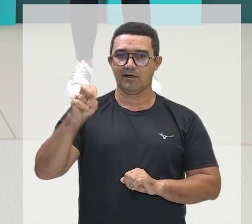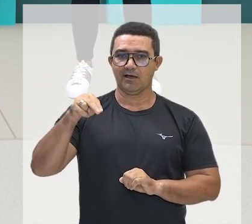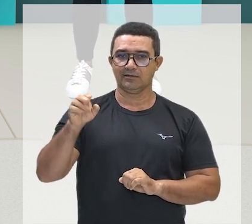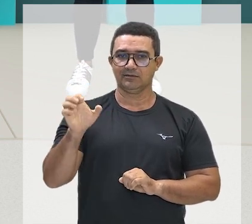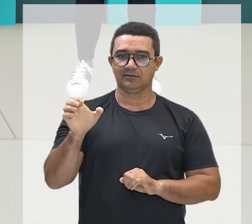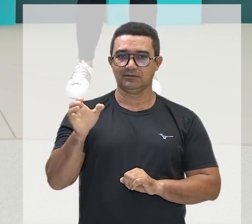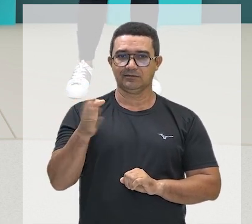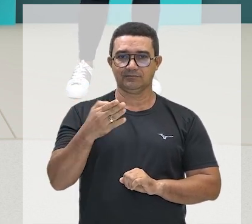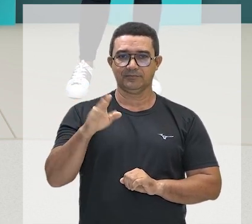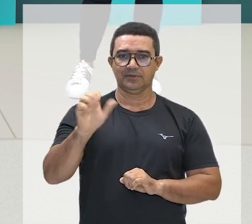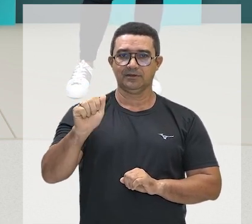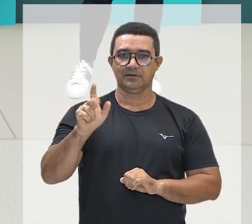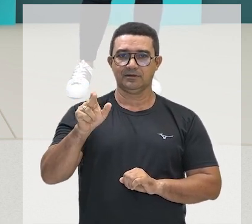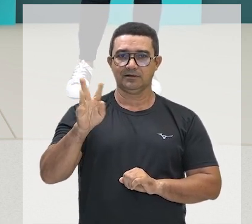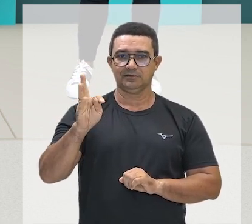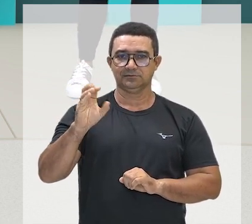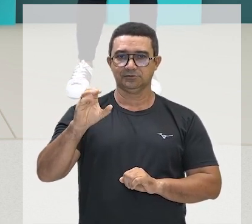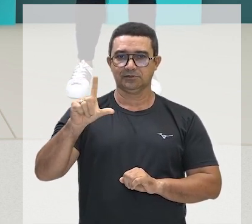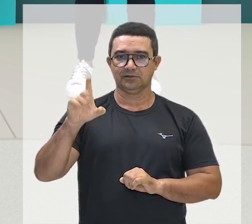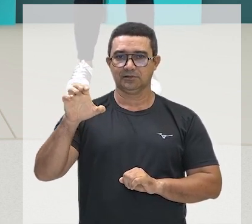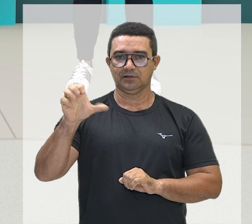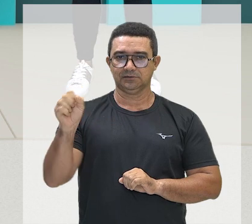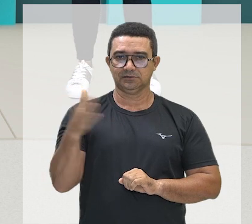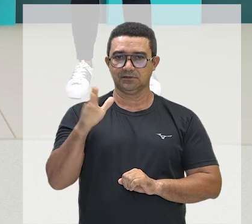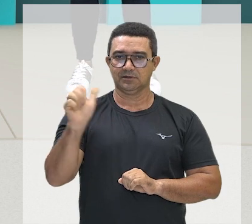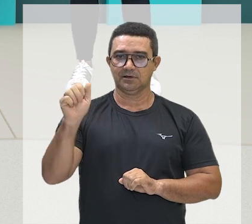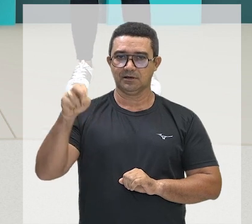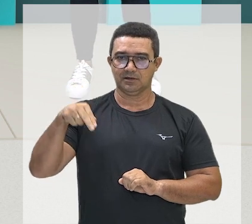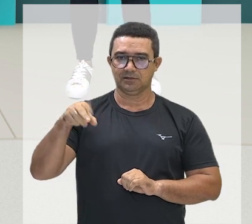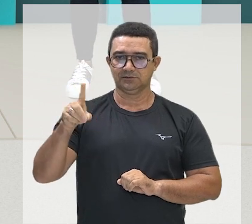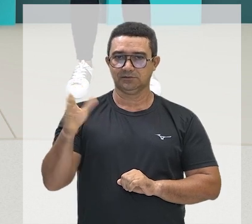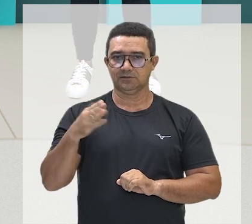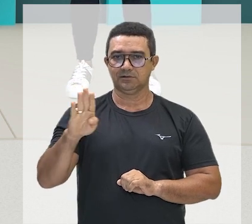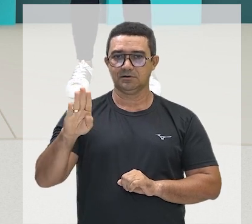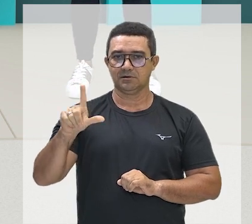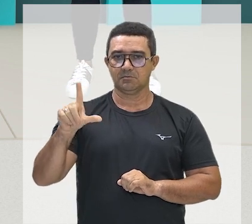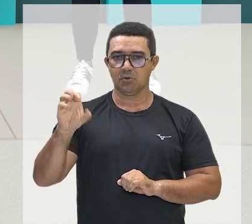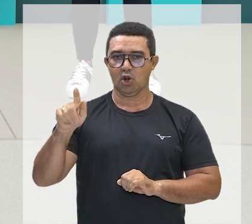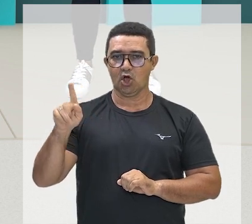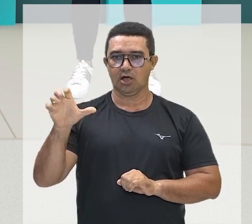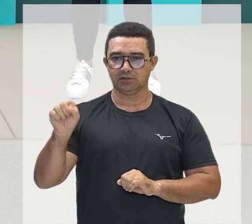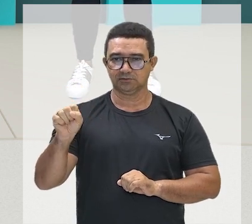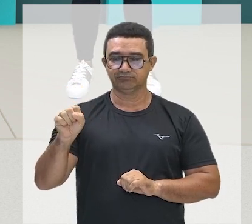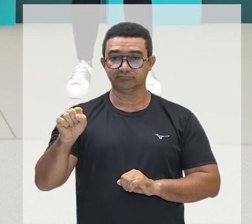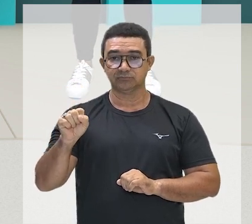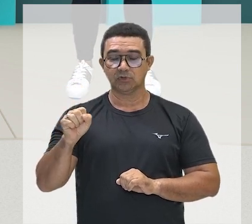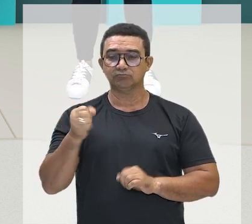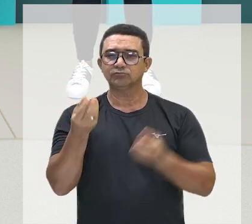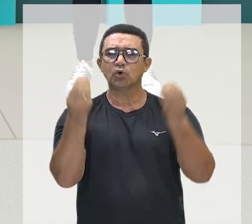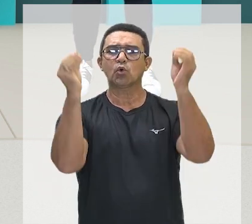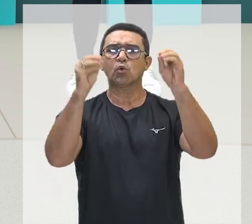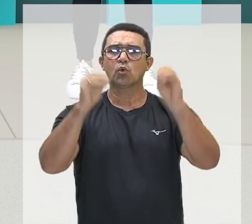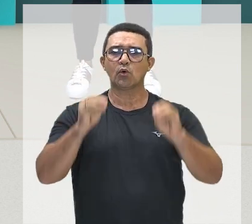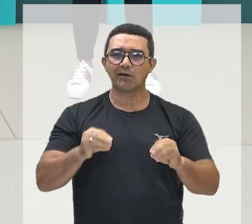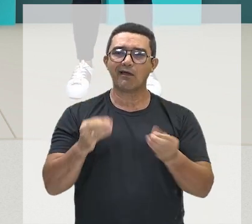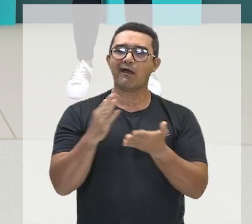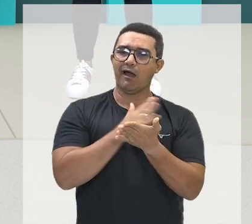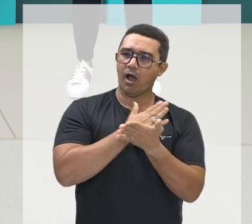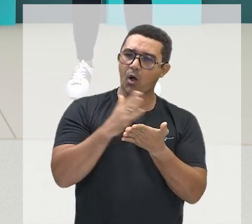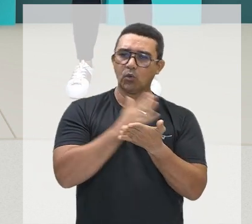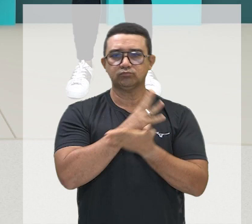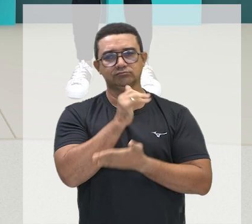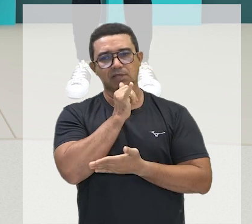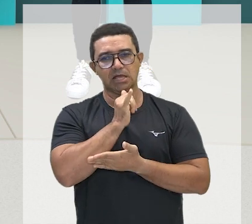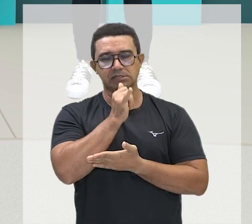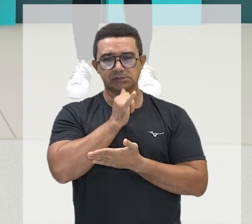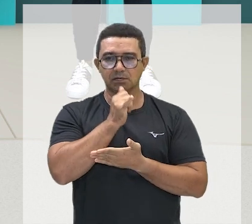Online articles and blogs. Lembrando que aqui nós colocamos alguns exemplos de gêneros